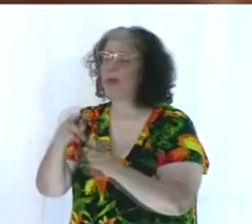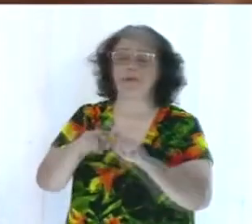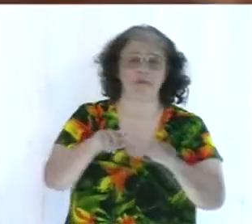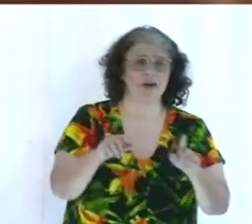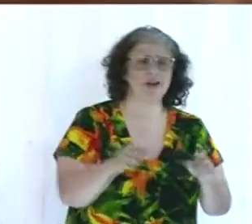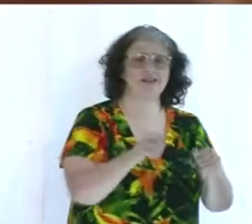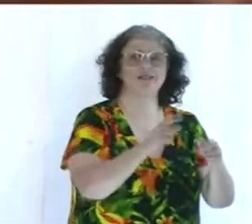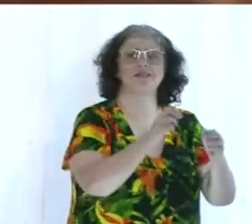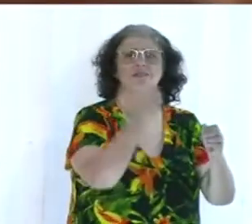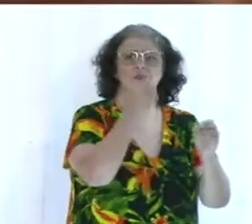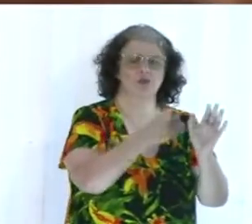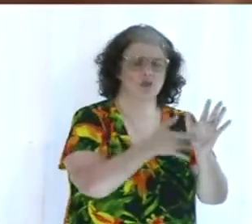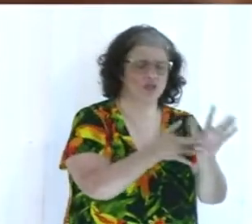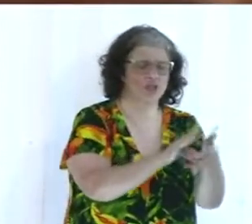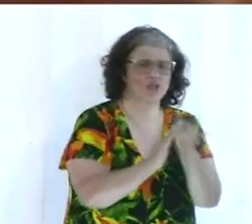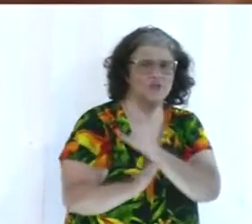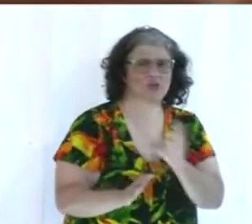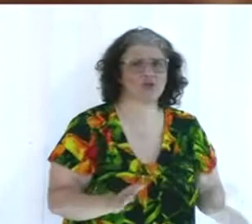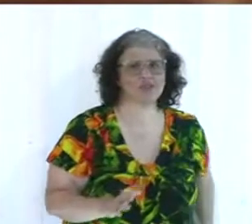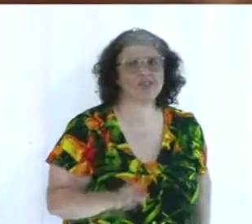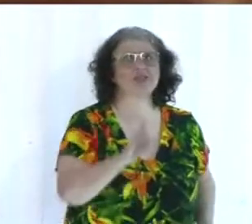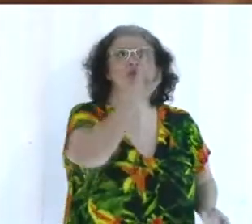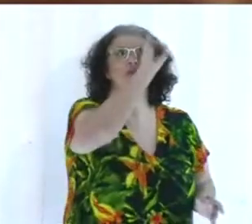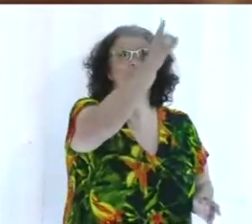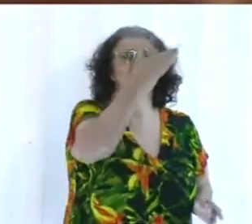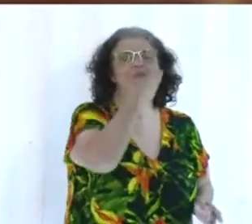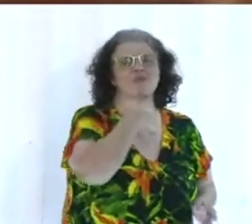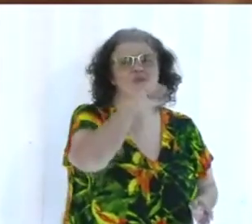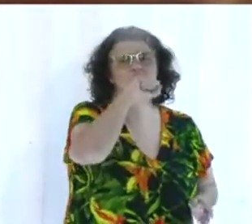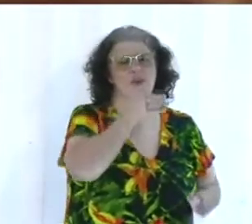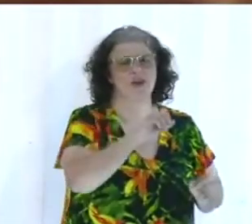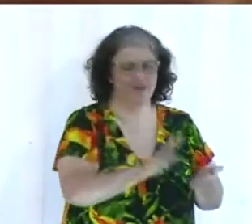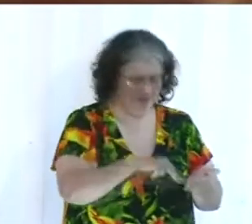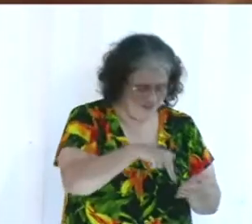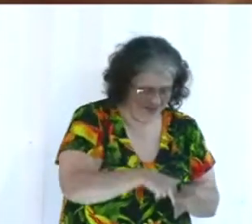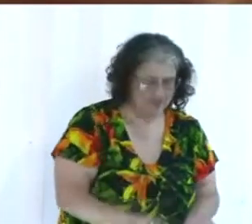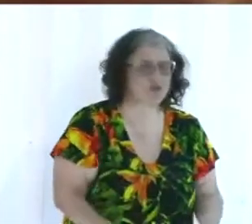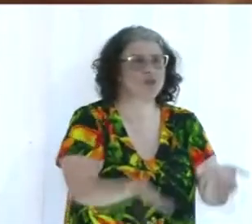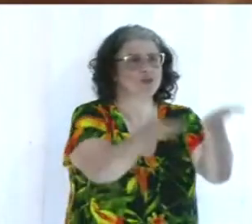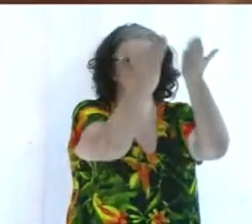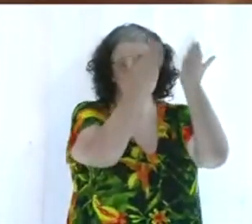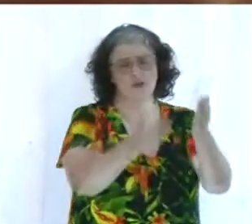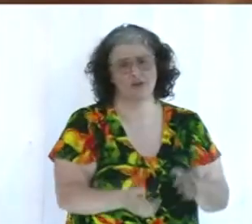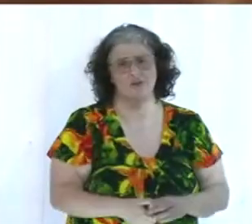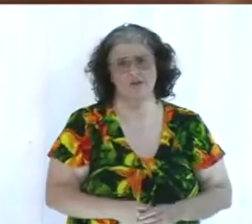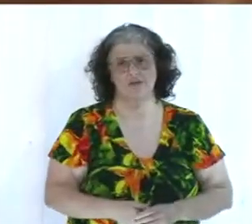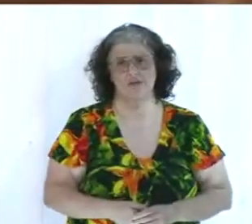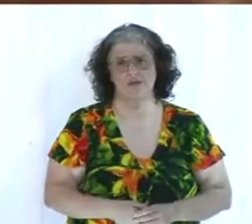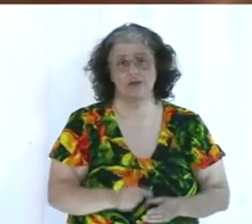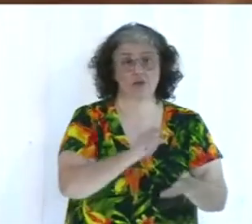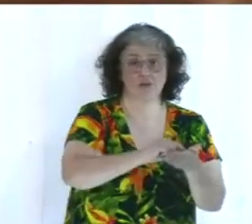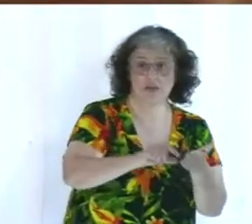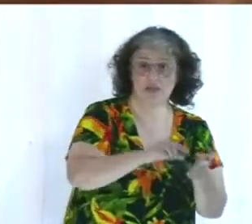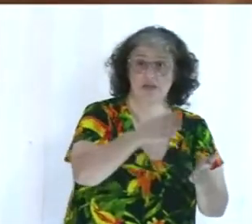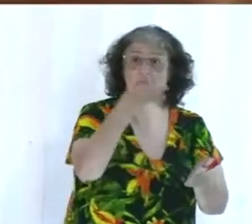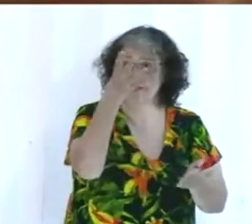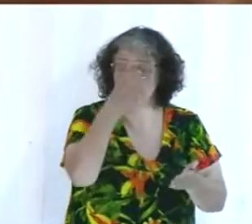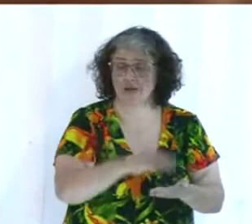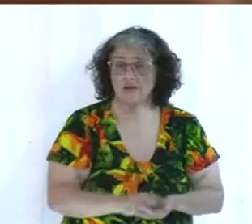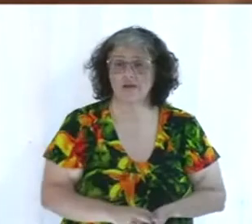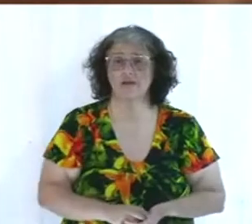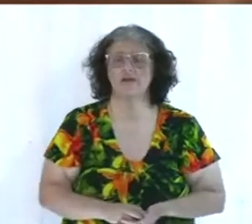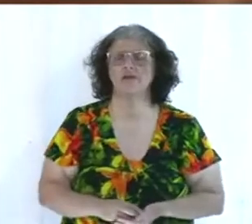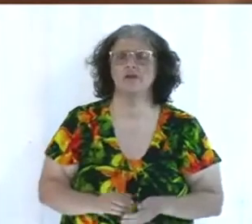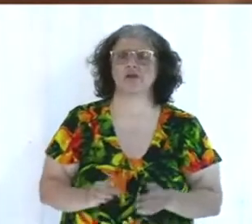mas por Jesus Cristo e por Deus Pai, que o ressuscitou dentre os mortos. E aí chega no versículo 4, quando ele terminando